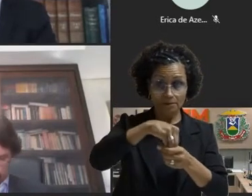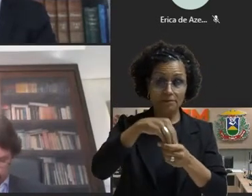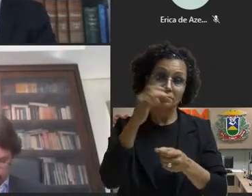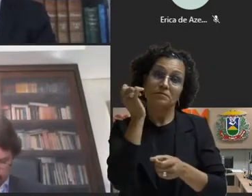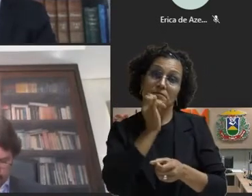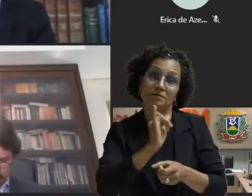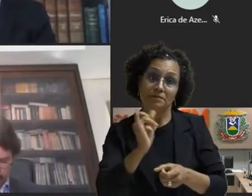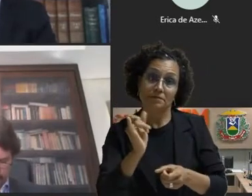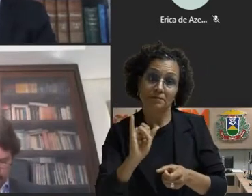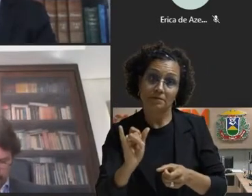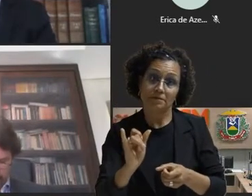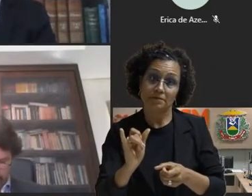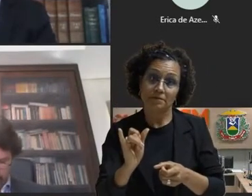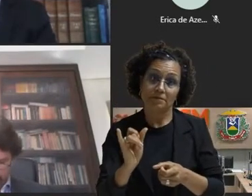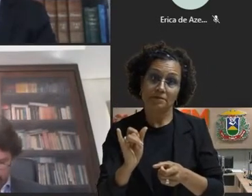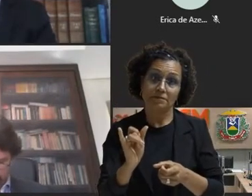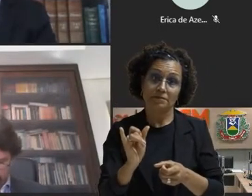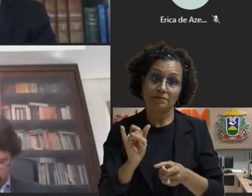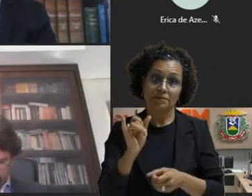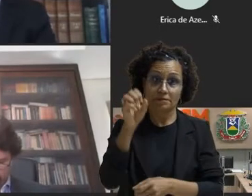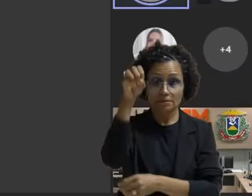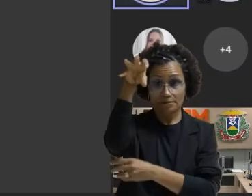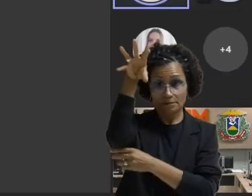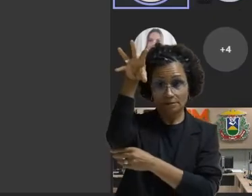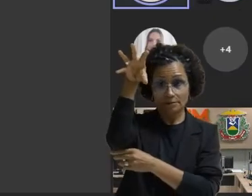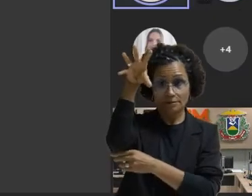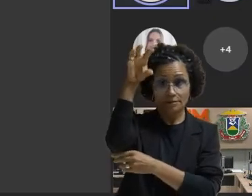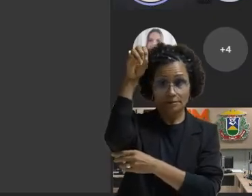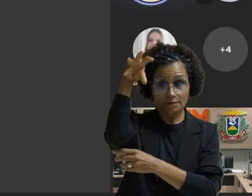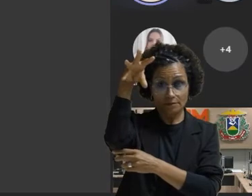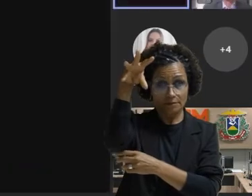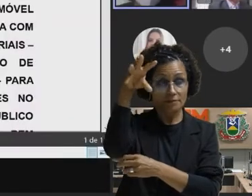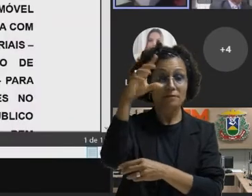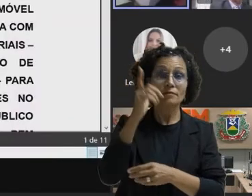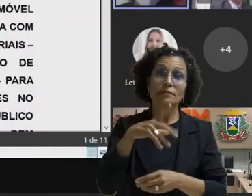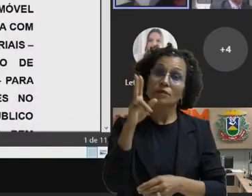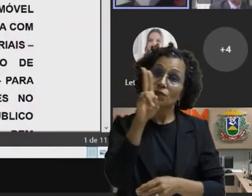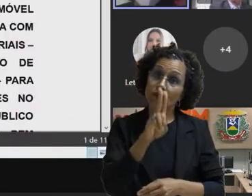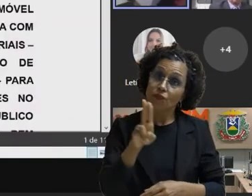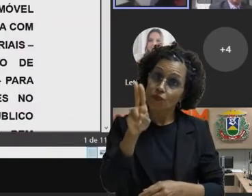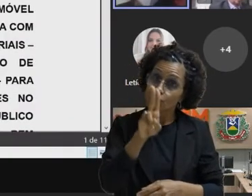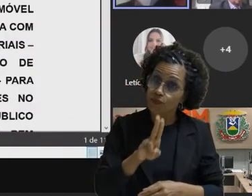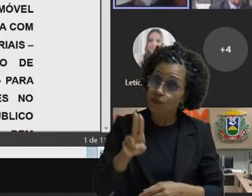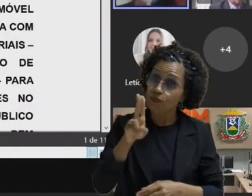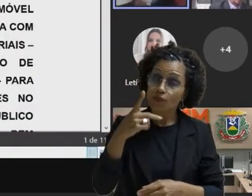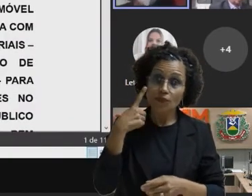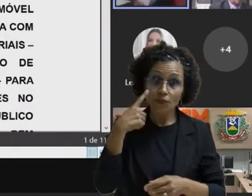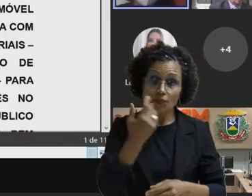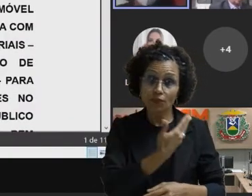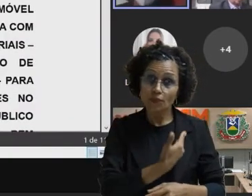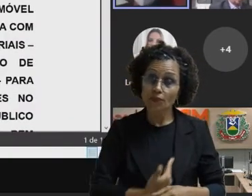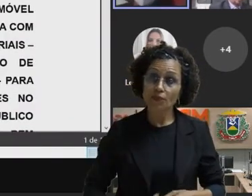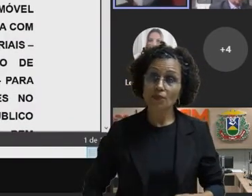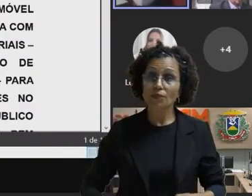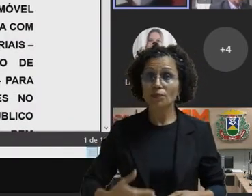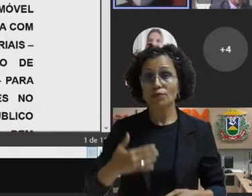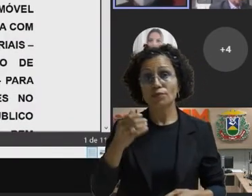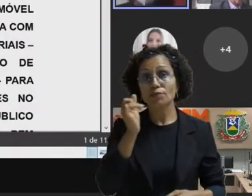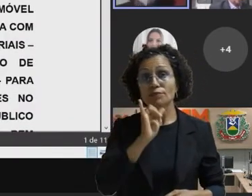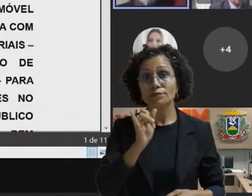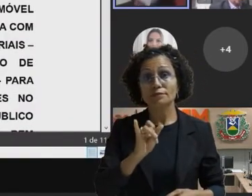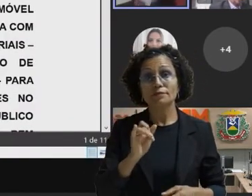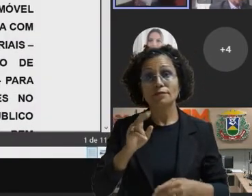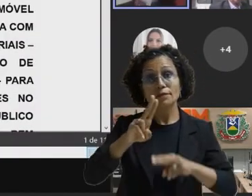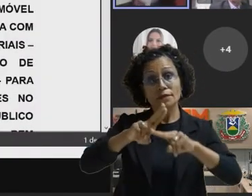energia, eles utilizam o interesse público da energia como sendo o motivo